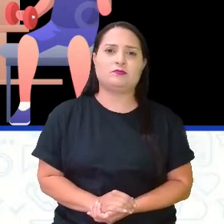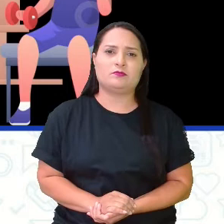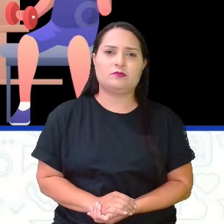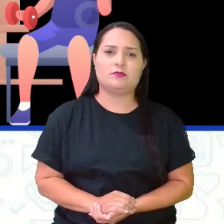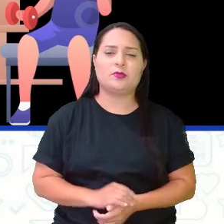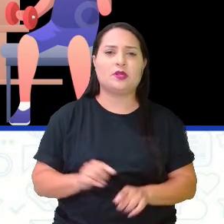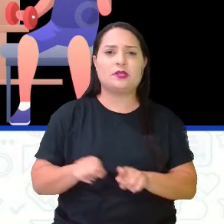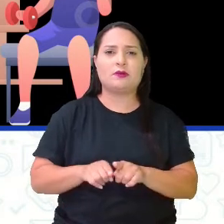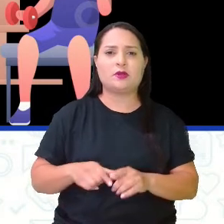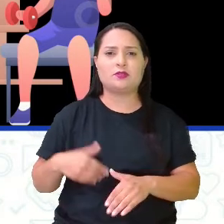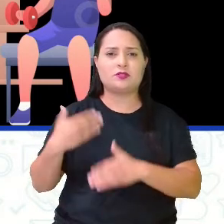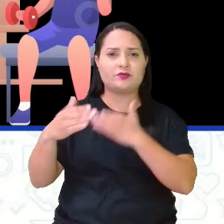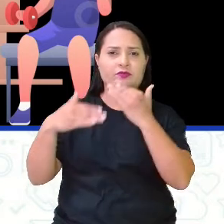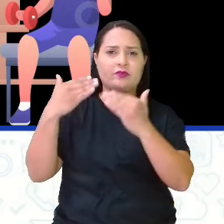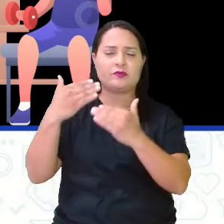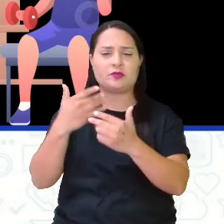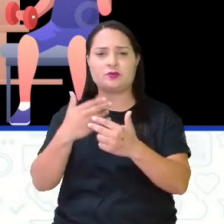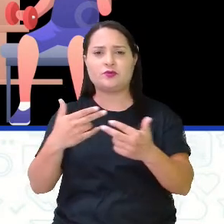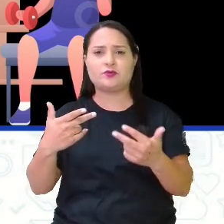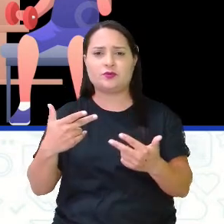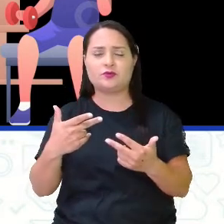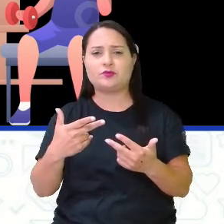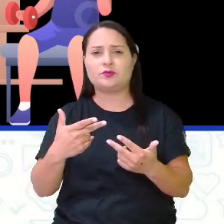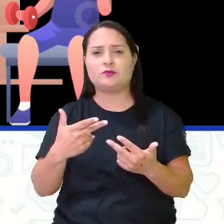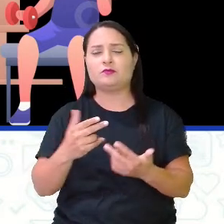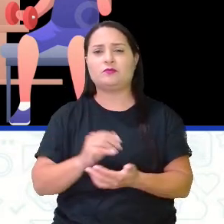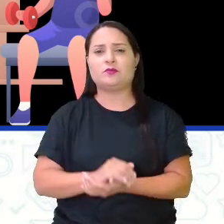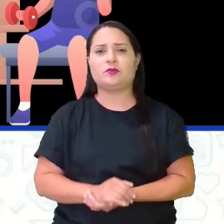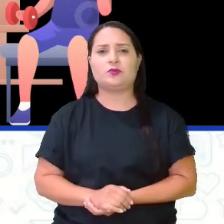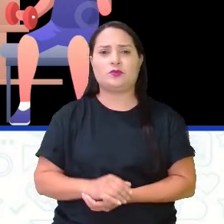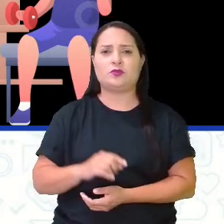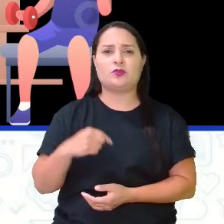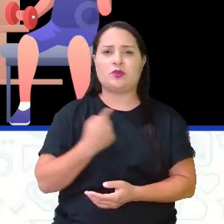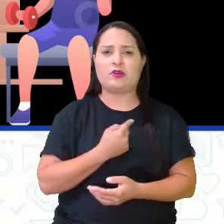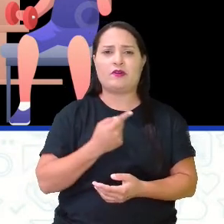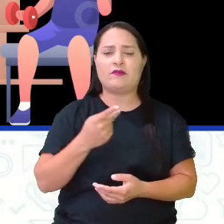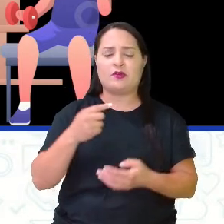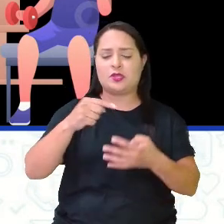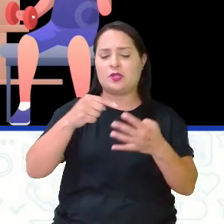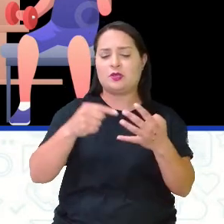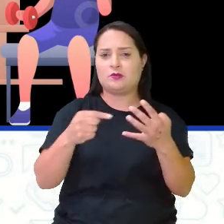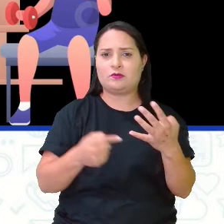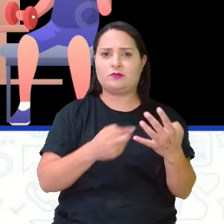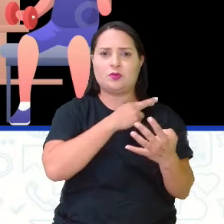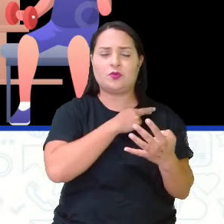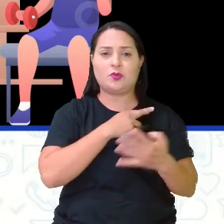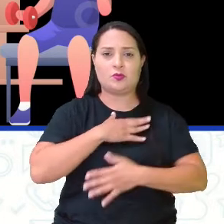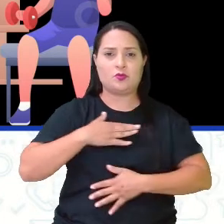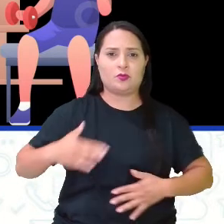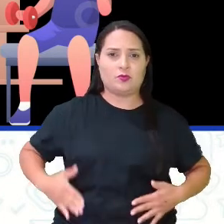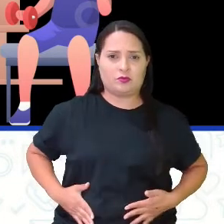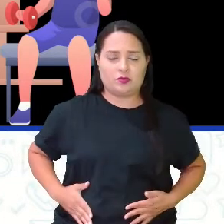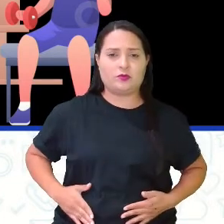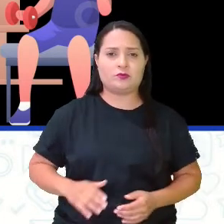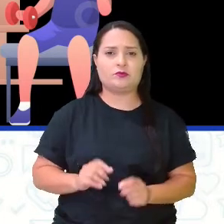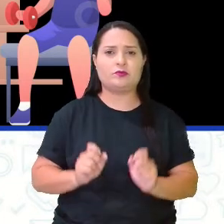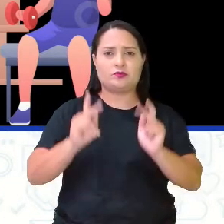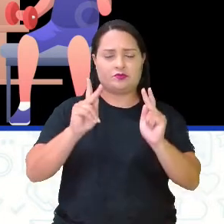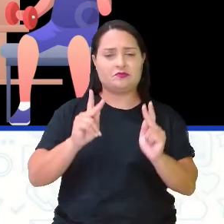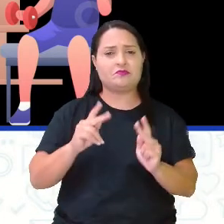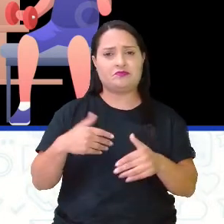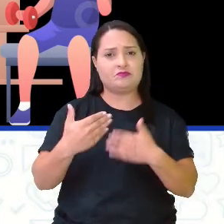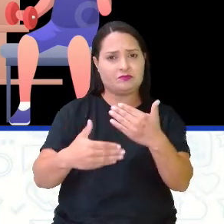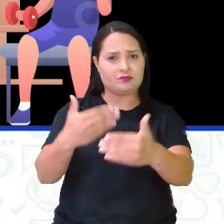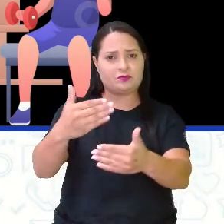do bom desempenho das funções orgânicas. E aí a gente está falando das funções do nosso corpo, né? Para que o nosso corpo funcione